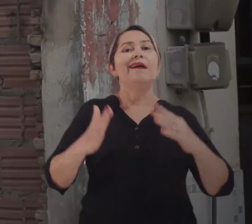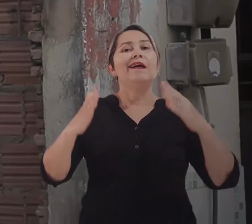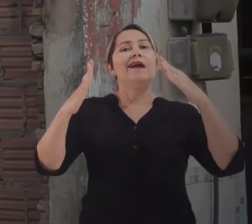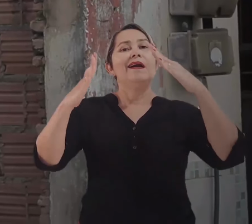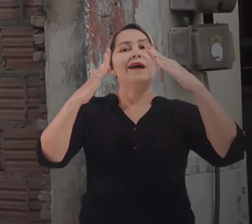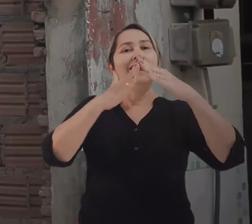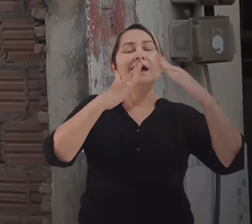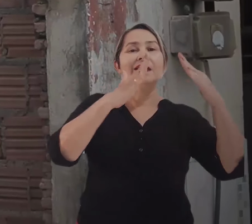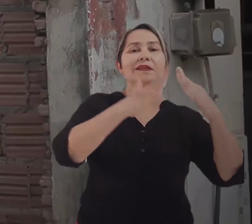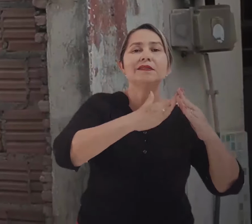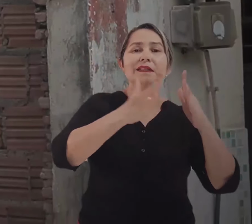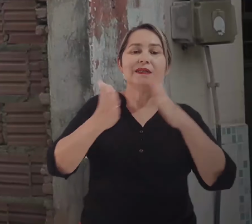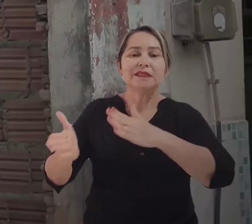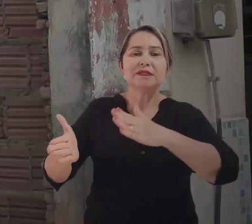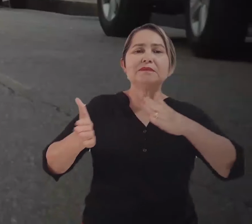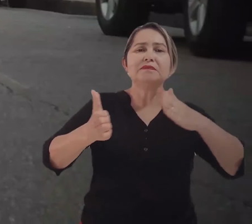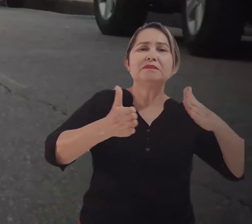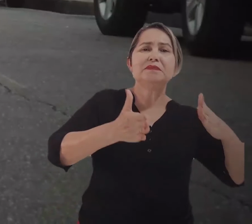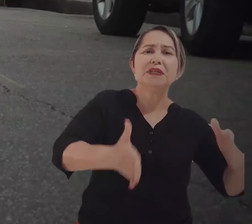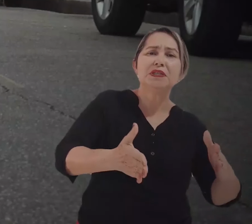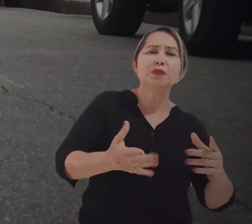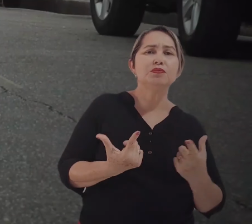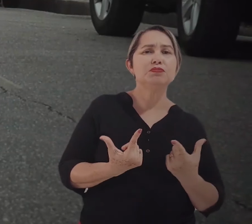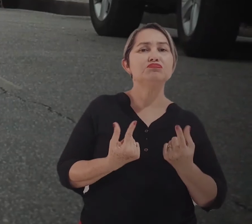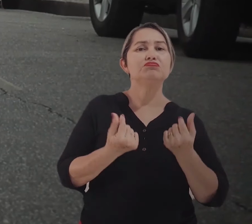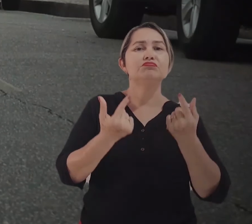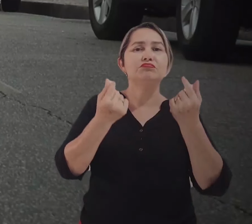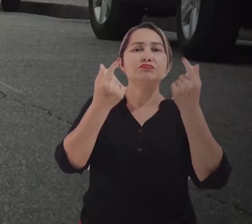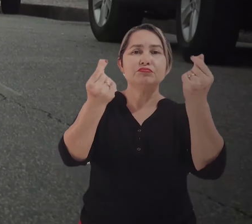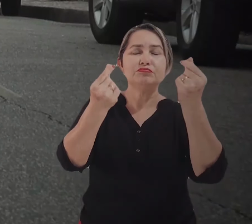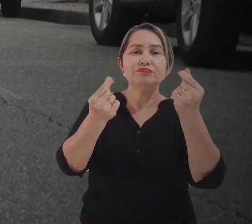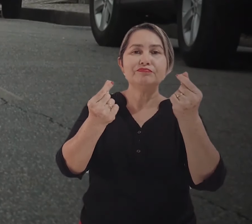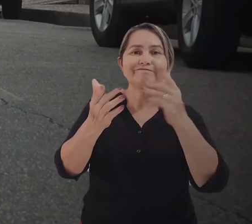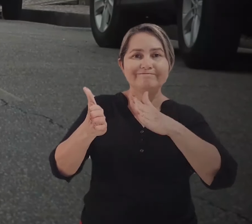desse período áureo, né, que é da castanha.